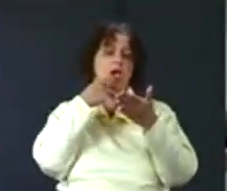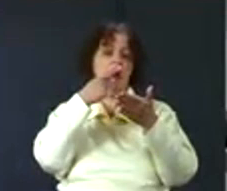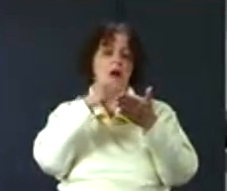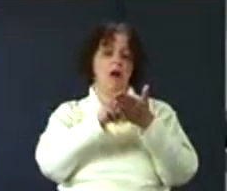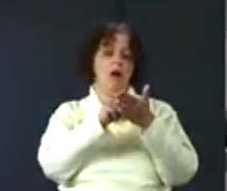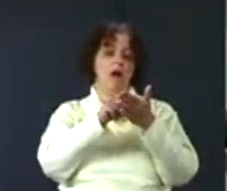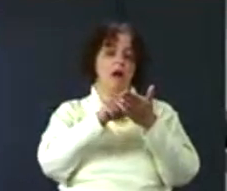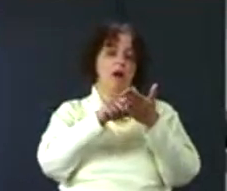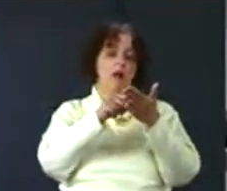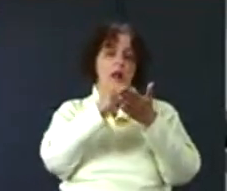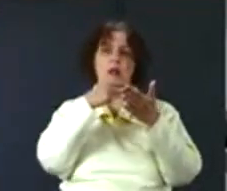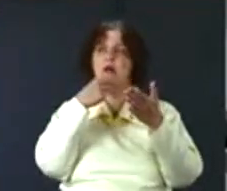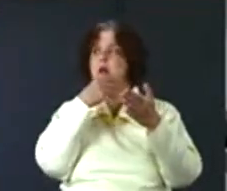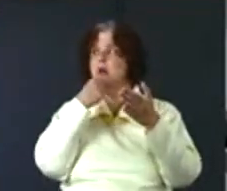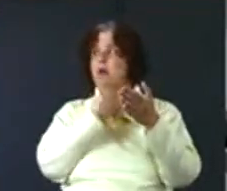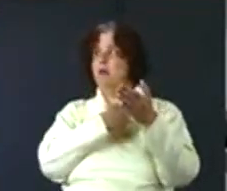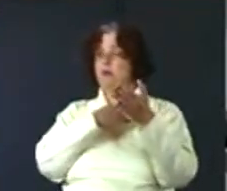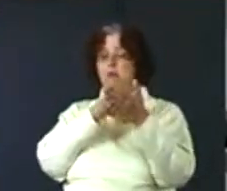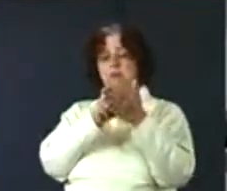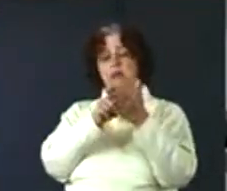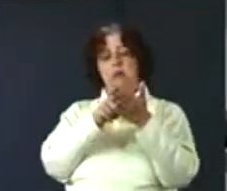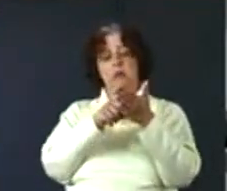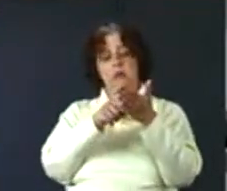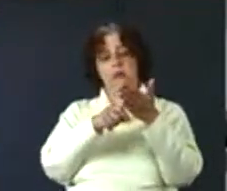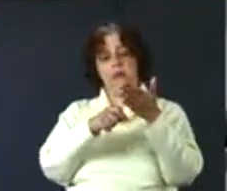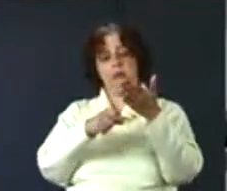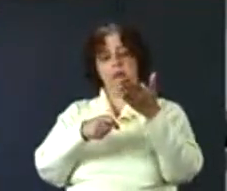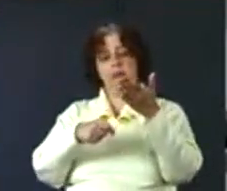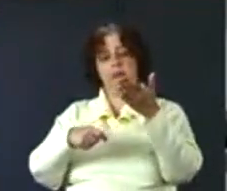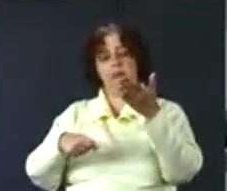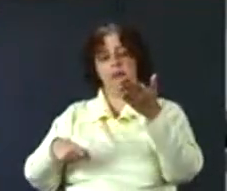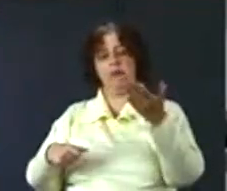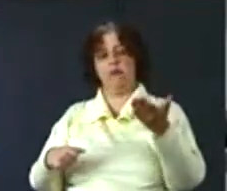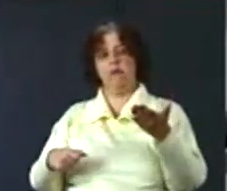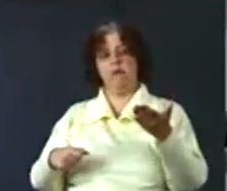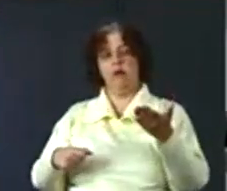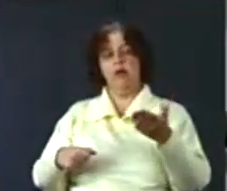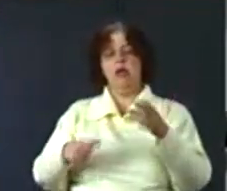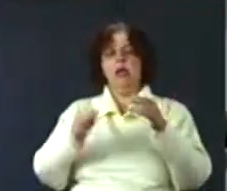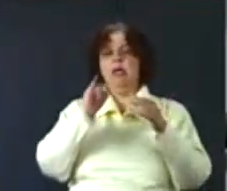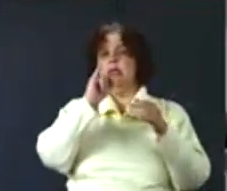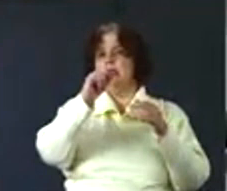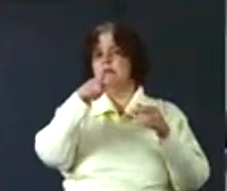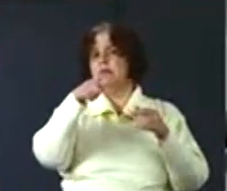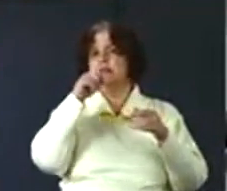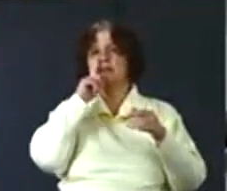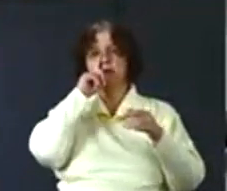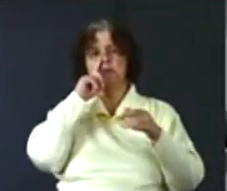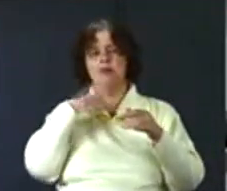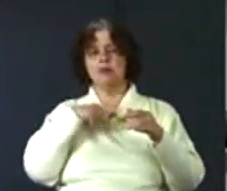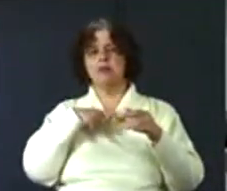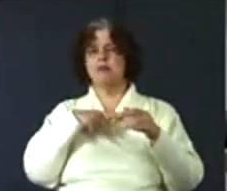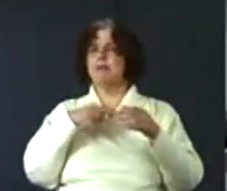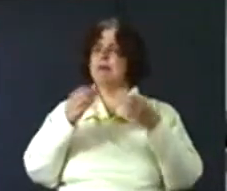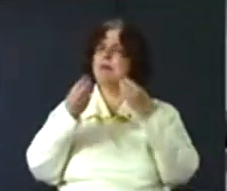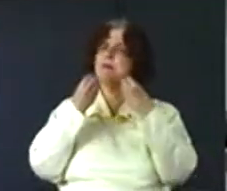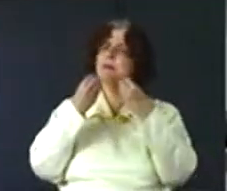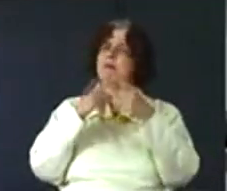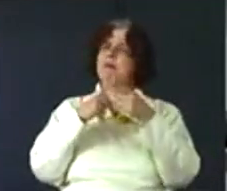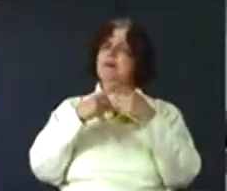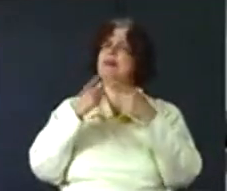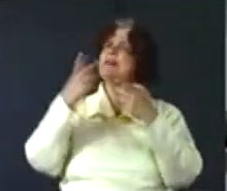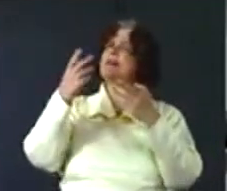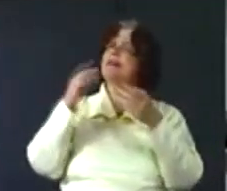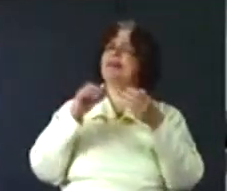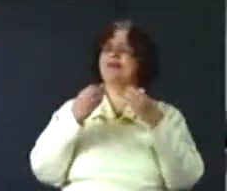aqui, queridos, que se você tiver alguma dúvida, por que será que ele falou isso? Com que autoridade ele poderia falar isso? O nosso